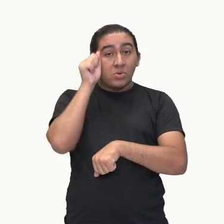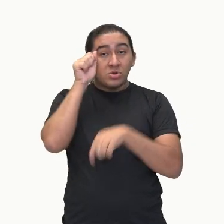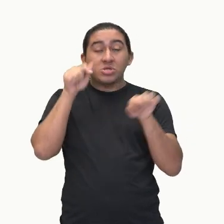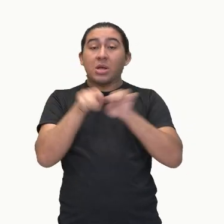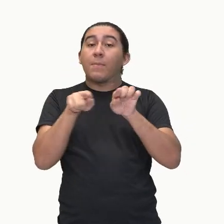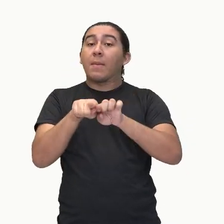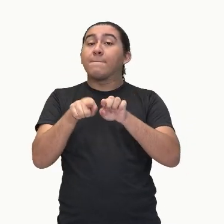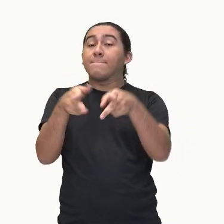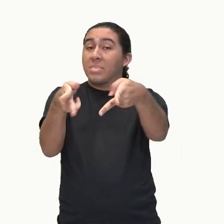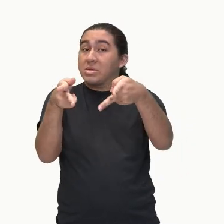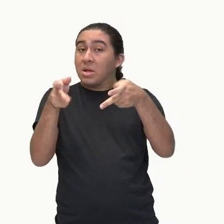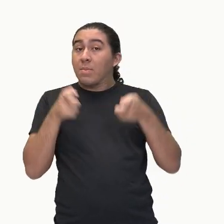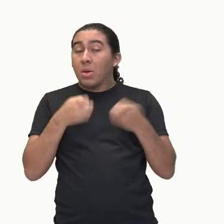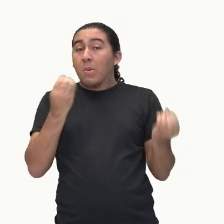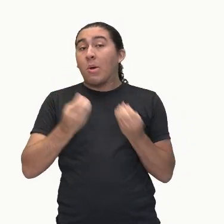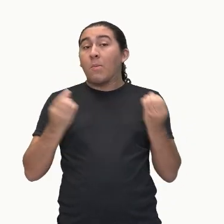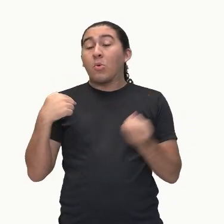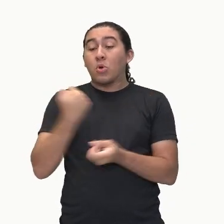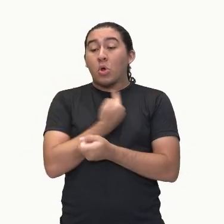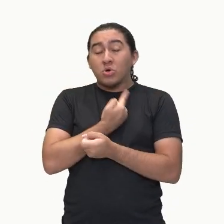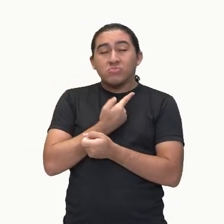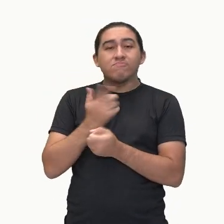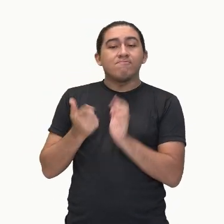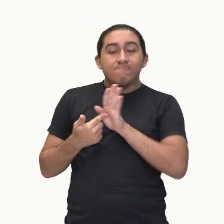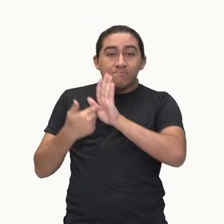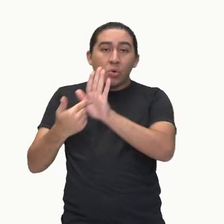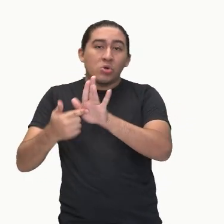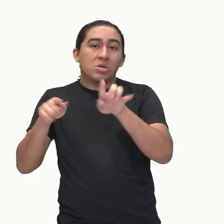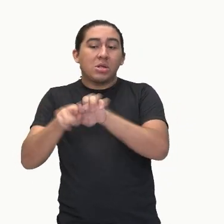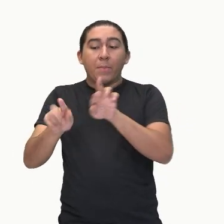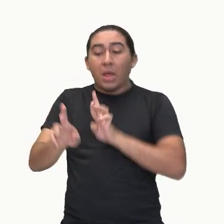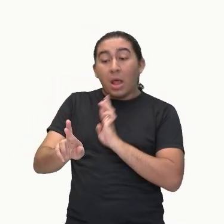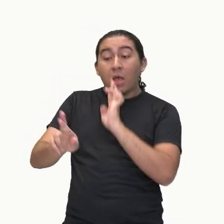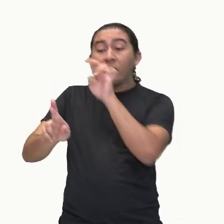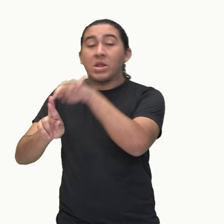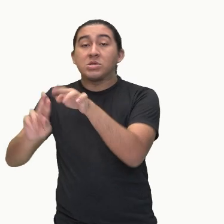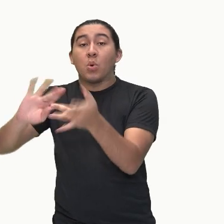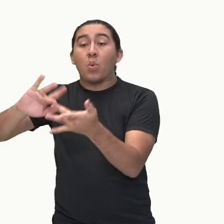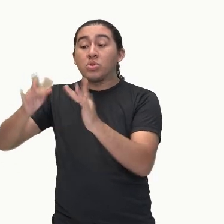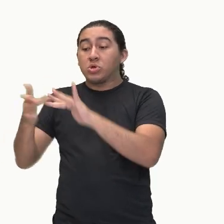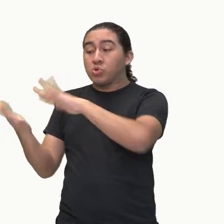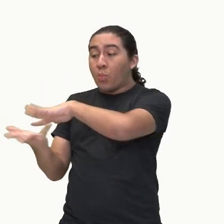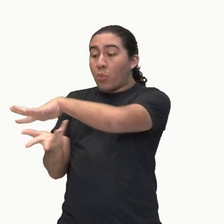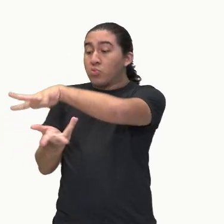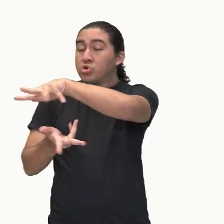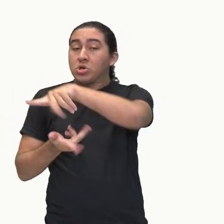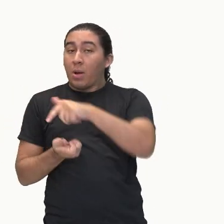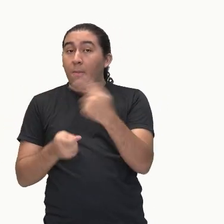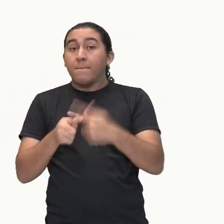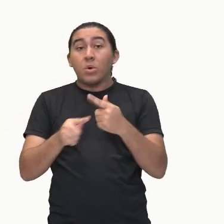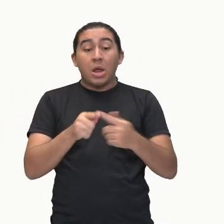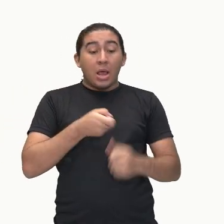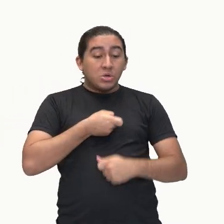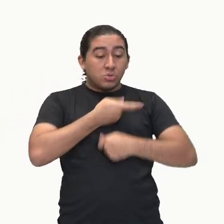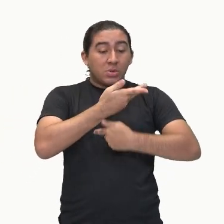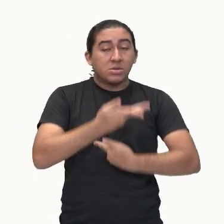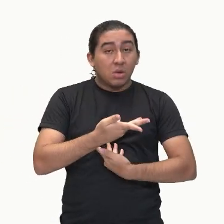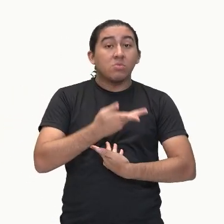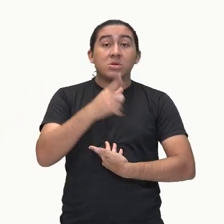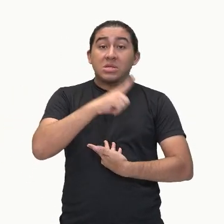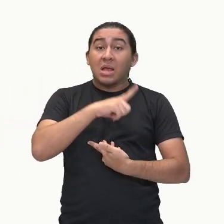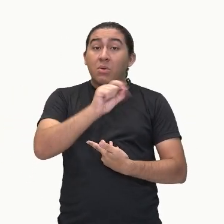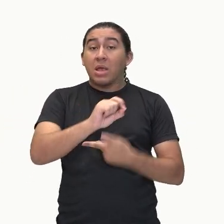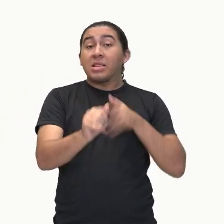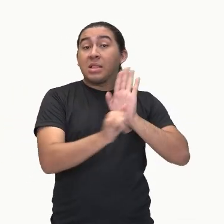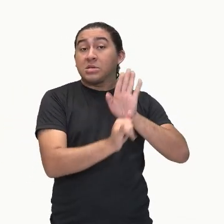nos traz para o contexto global, porque são produções que trazem o reconhecimento da